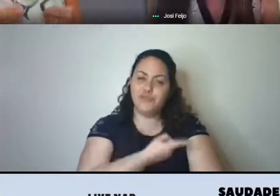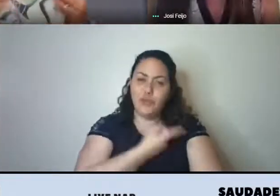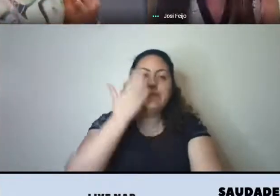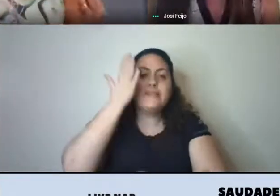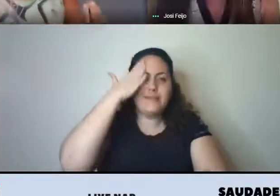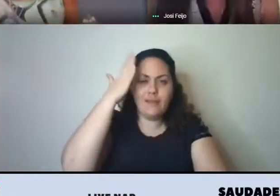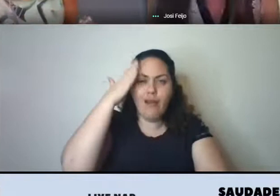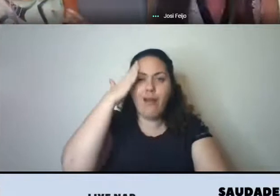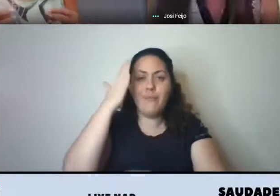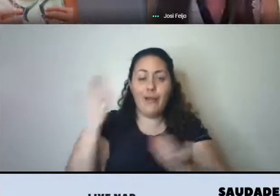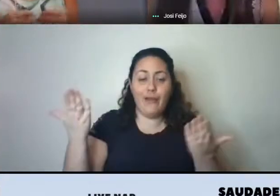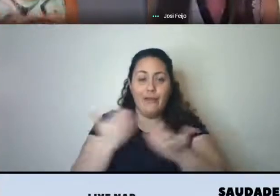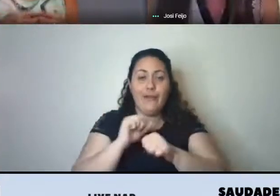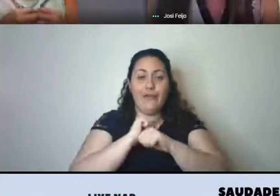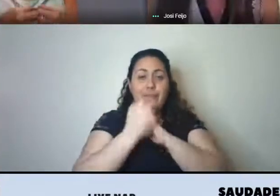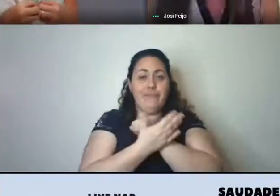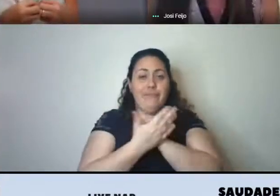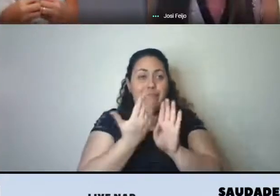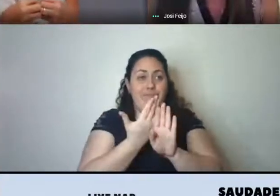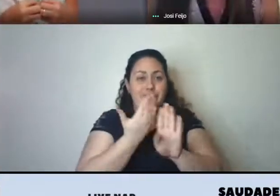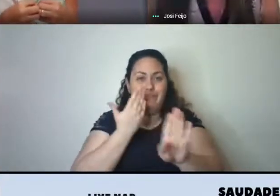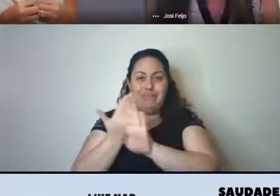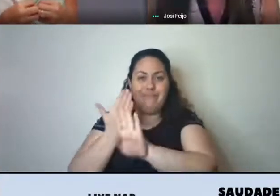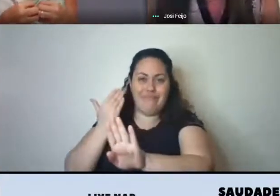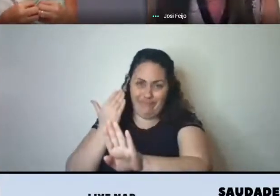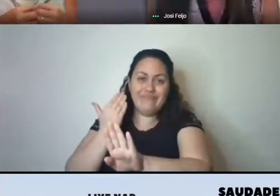pessoas estarem inseguras, as pessoas estarem, né,